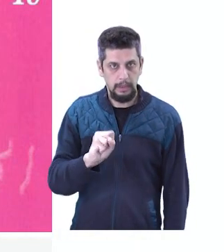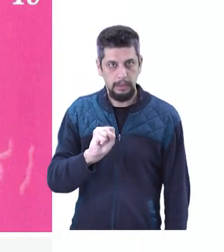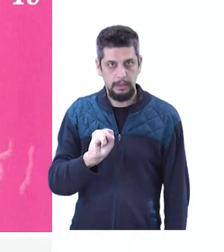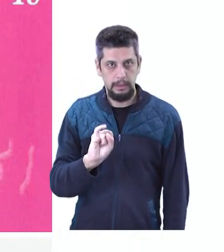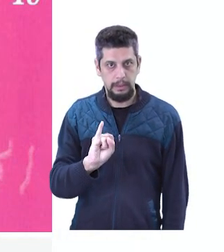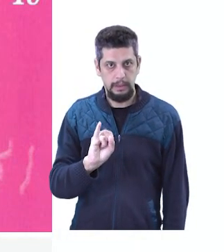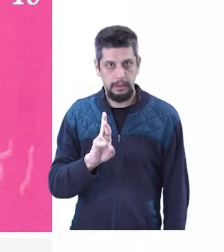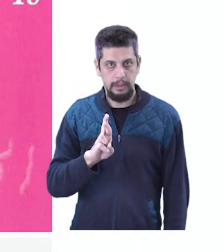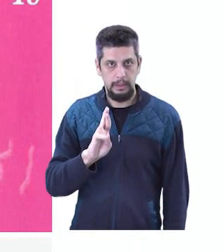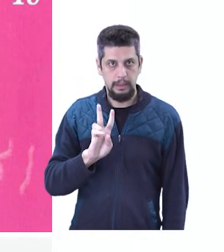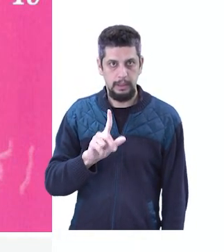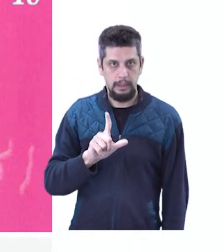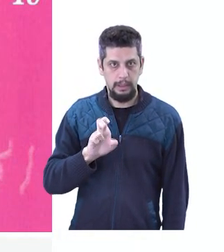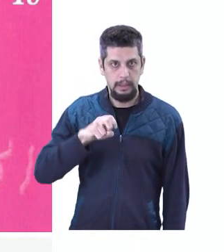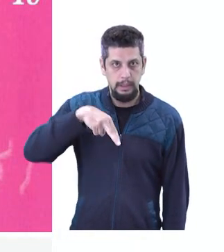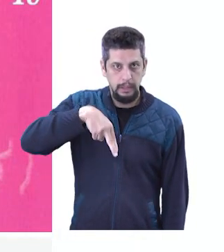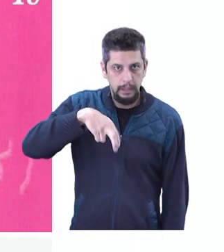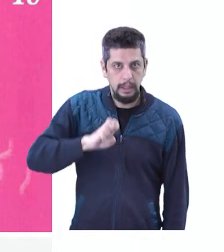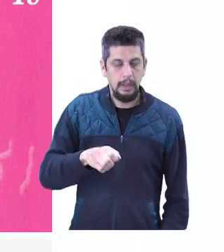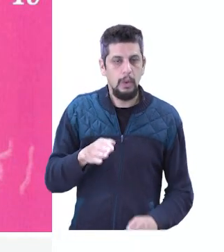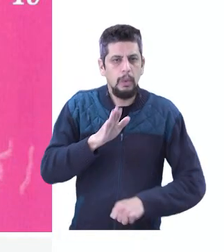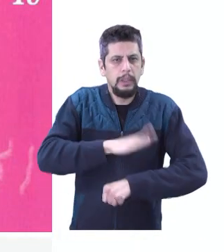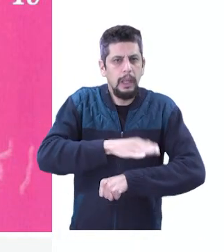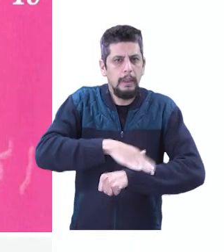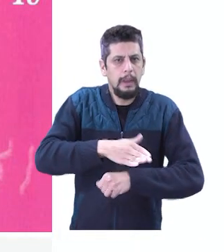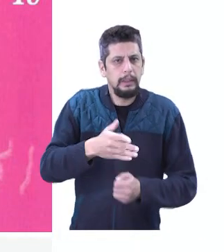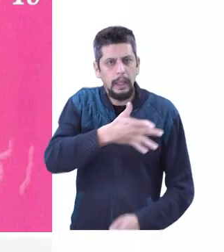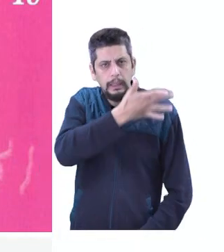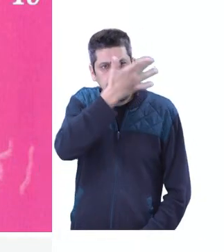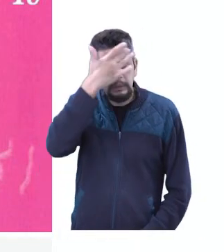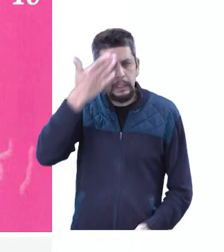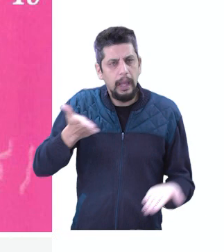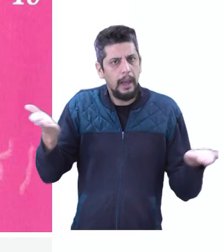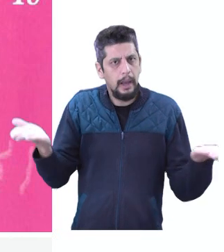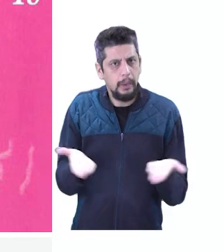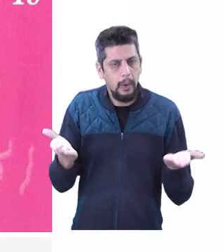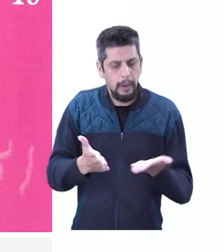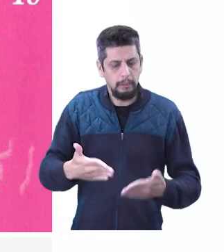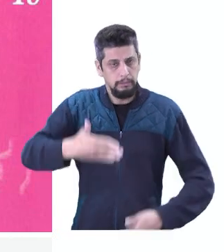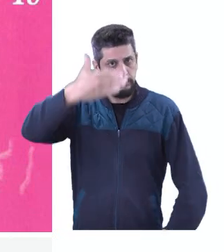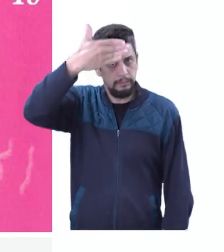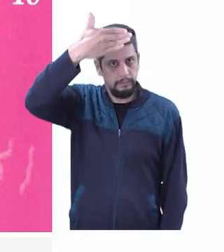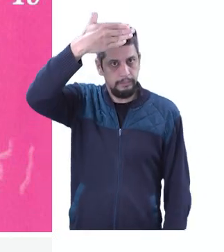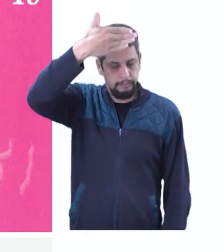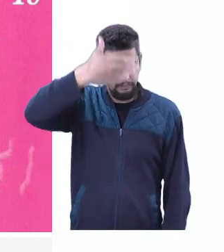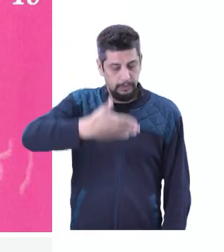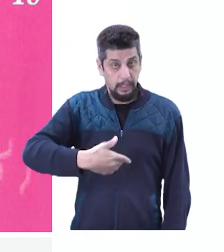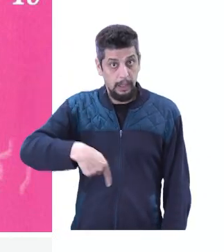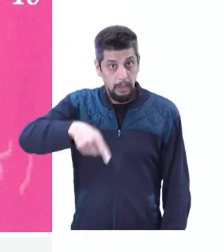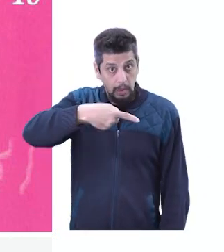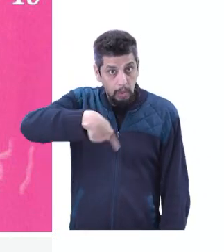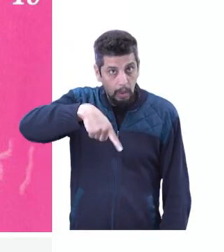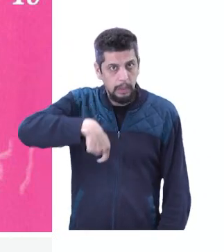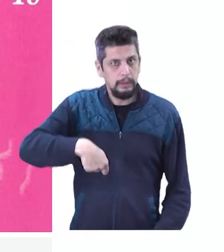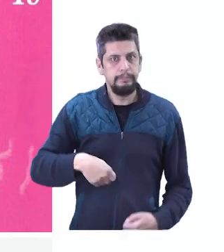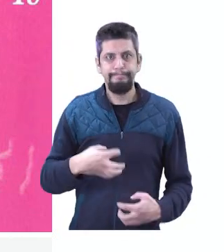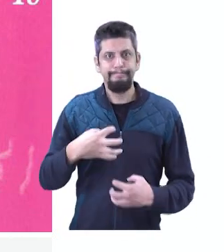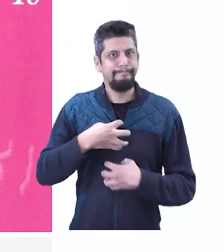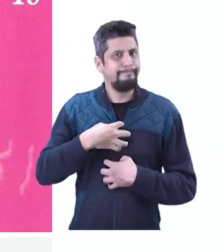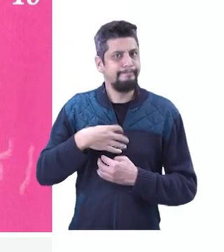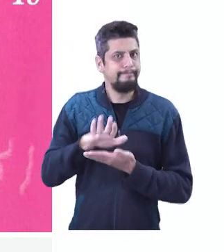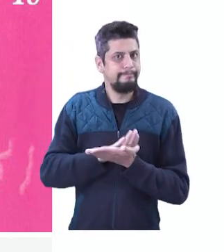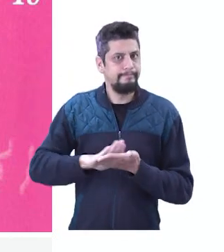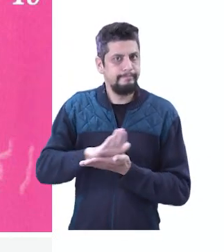Paula. O tempo da gente é agora. É o tempo presente. E a gente